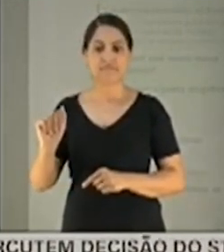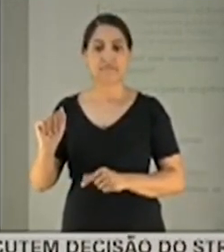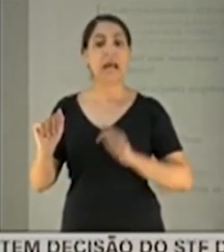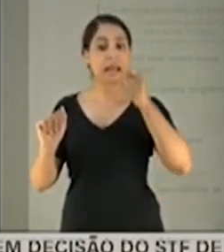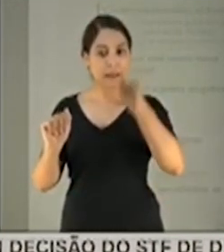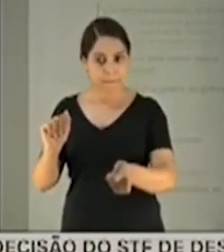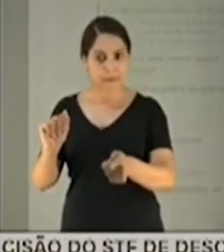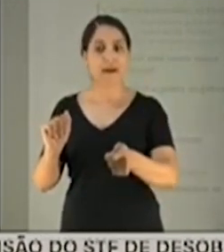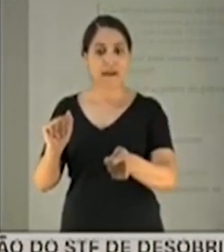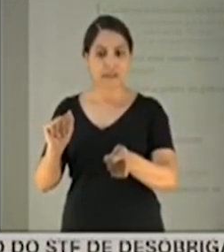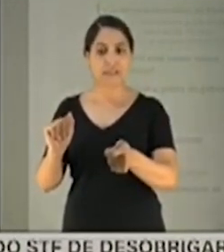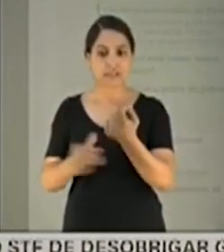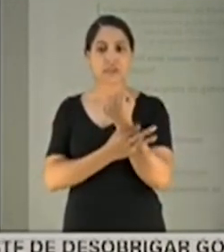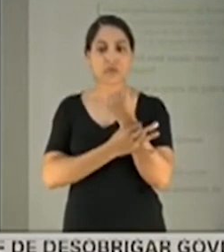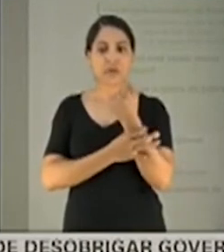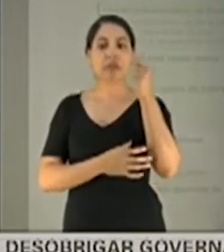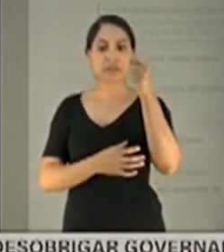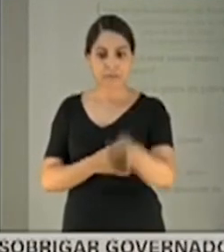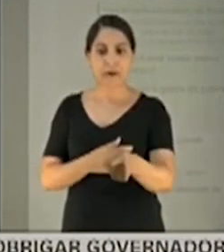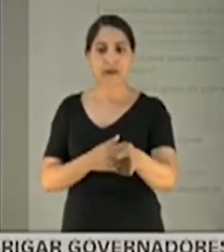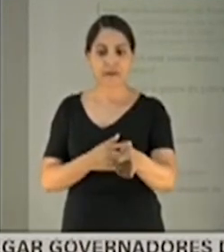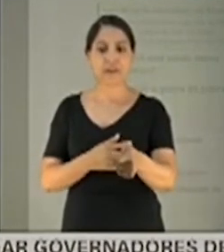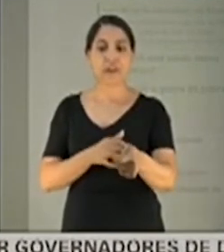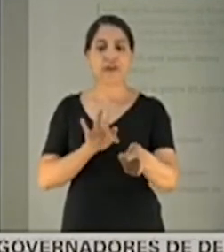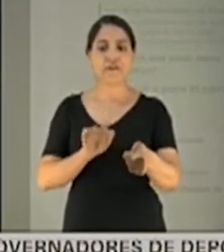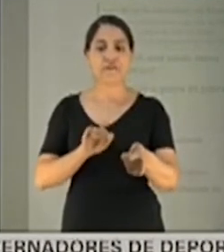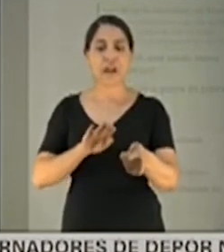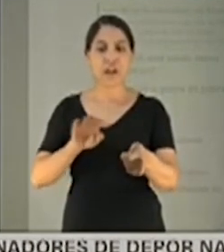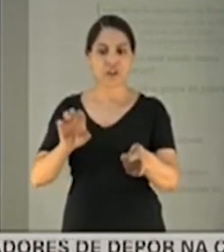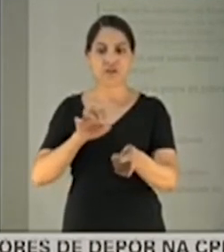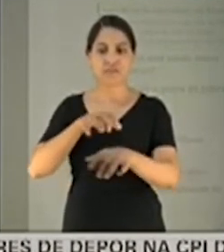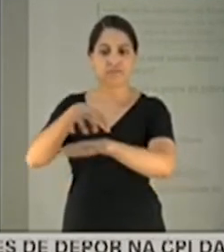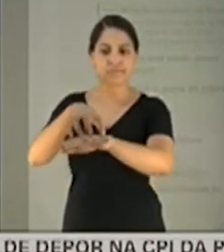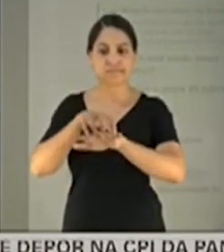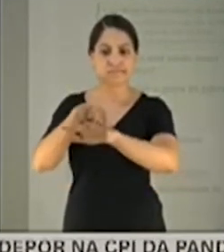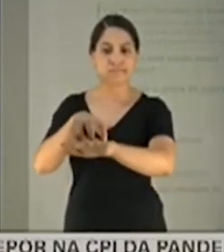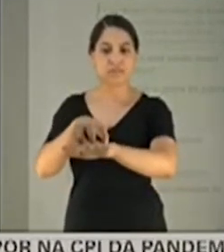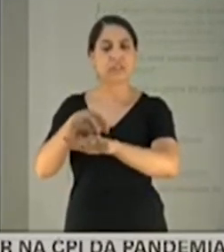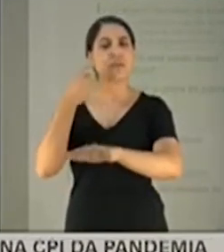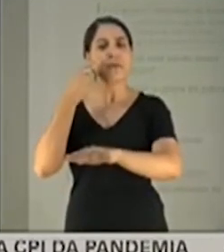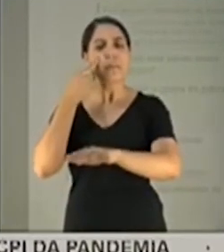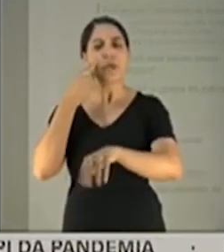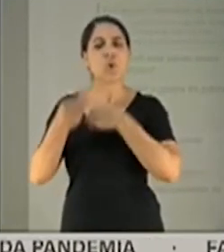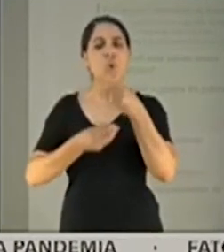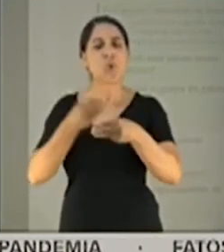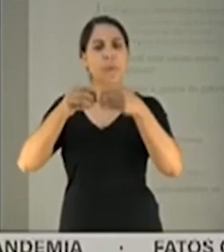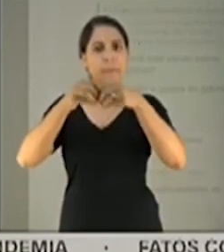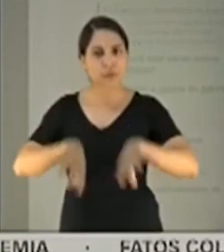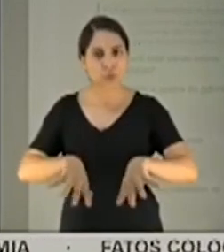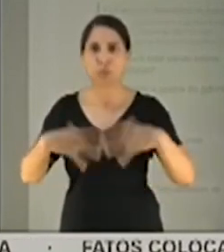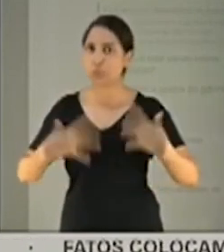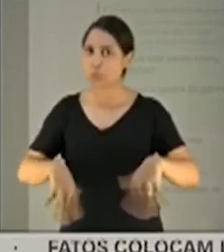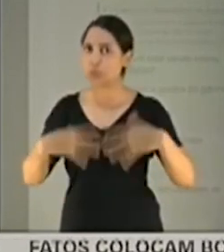seguro, é o importador. Então, pensa num prejuízo que vai ser. Outro